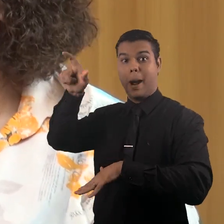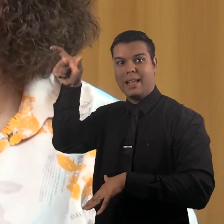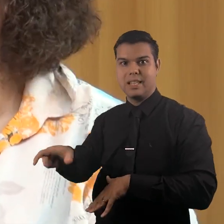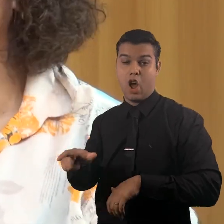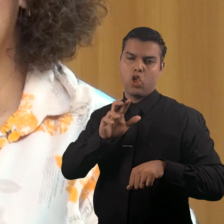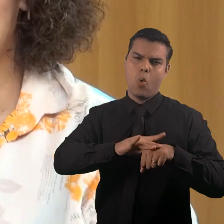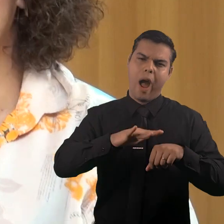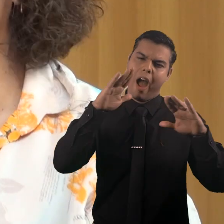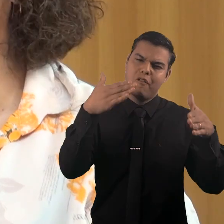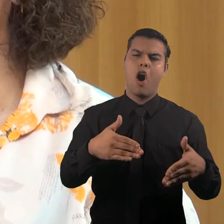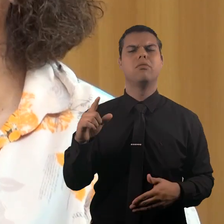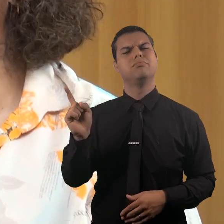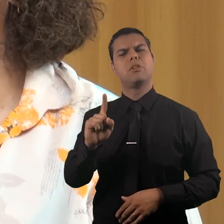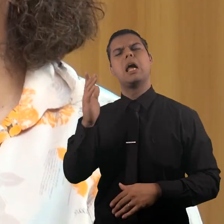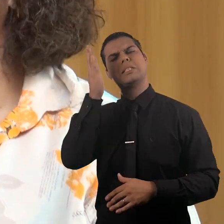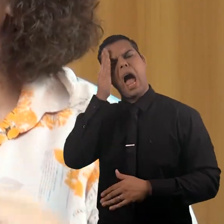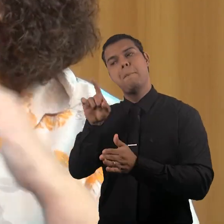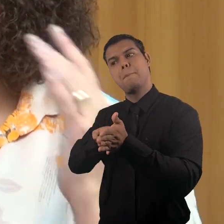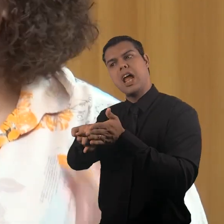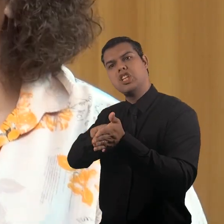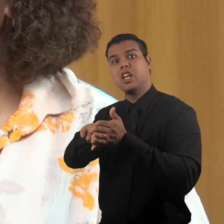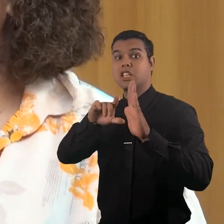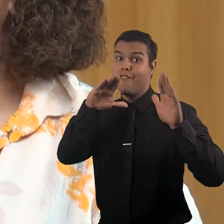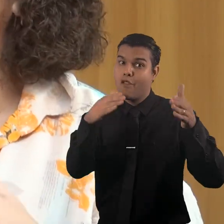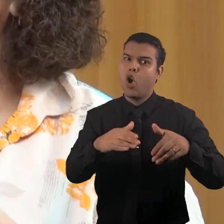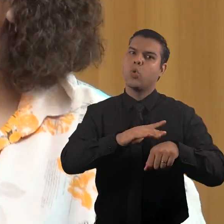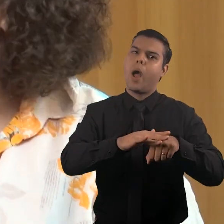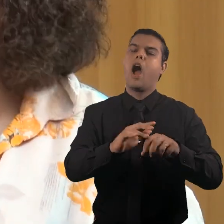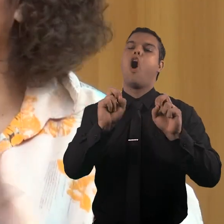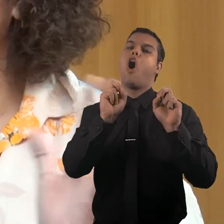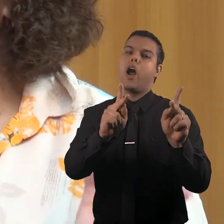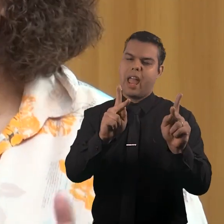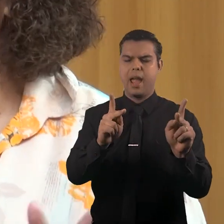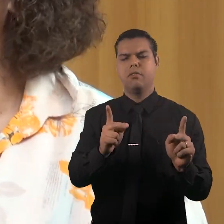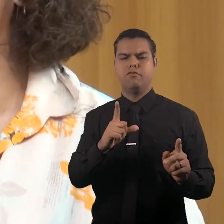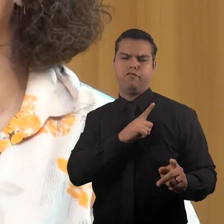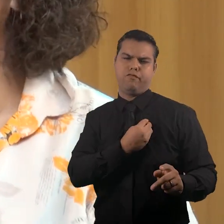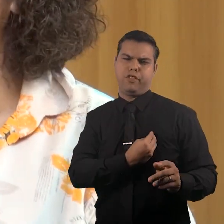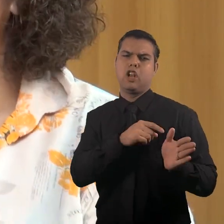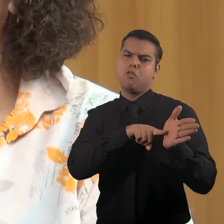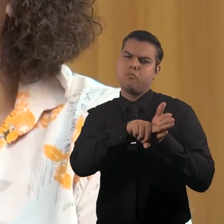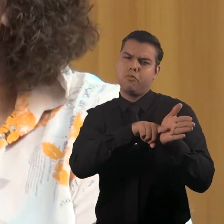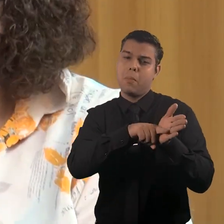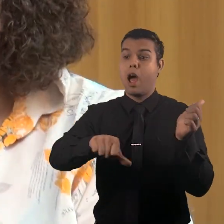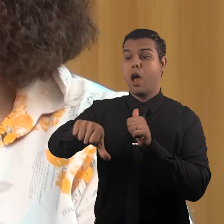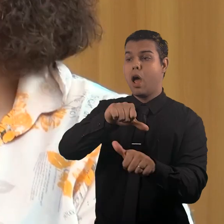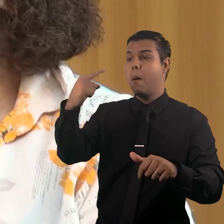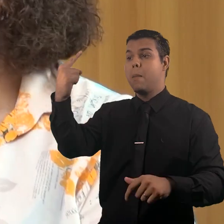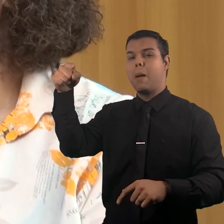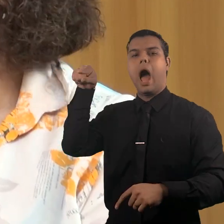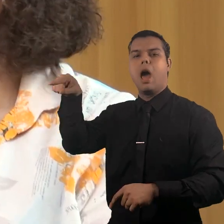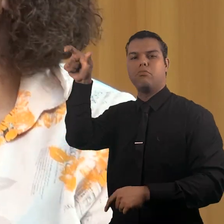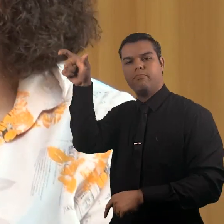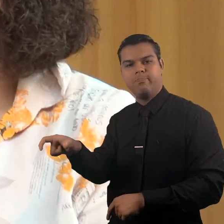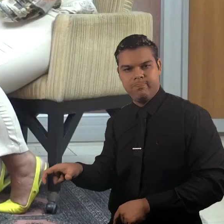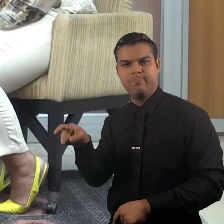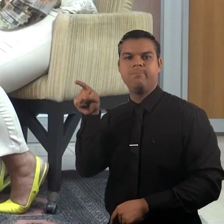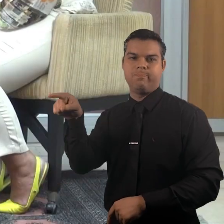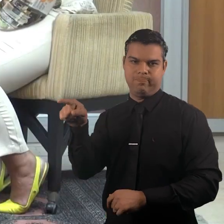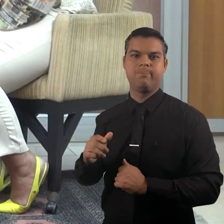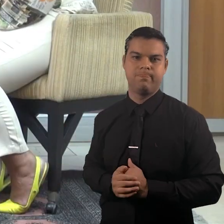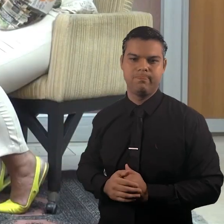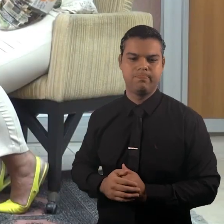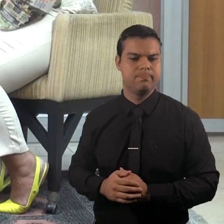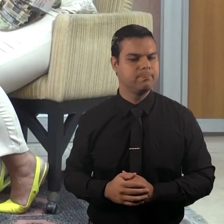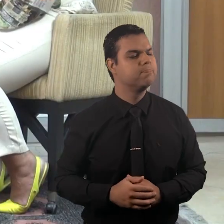é o paciente, não é mais a doença. A pesquisa clínica, a doença, ok, ela vai existir sempre, mas se você não tratar o paciente, você não